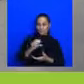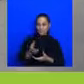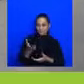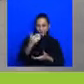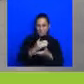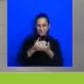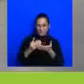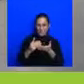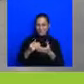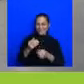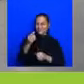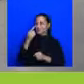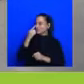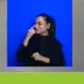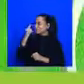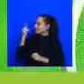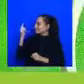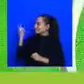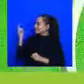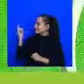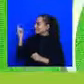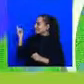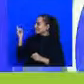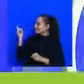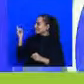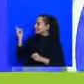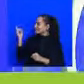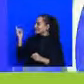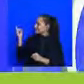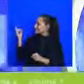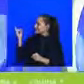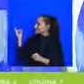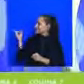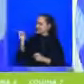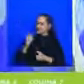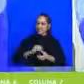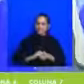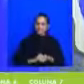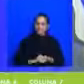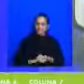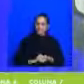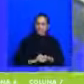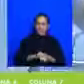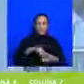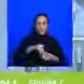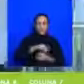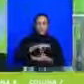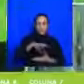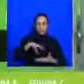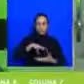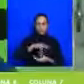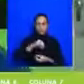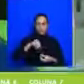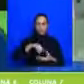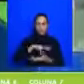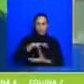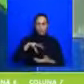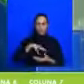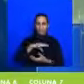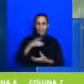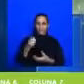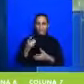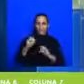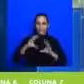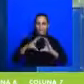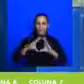Vamos começar? Bolas posicionadas, valendo. Globo carregado, embaralhando 10 bolas